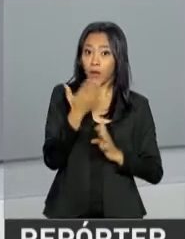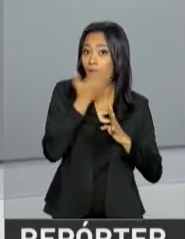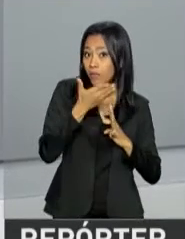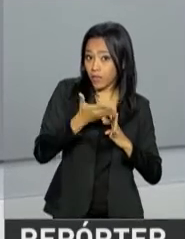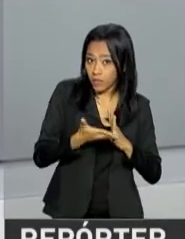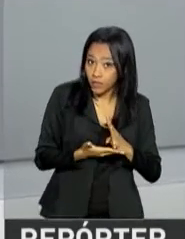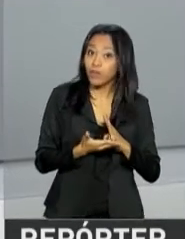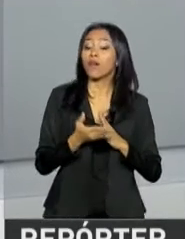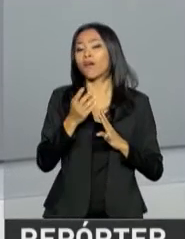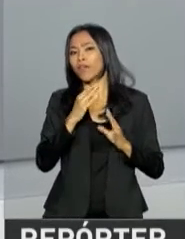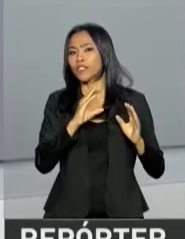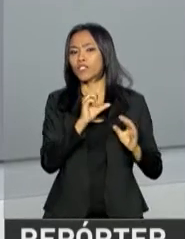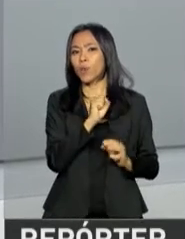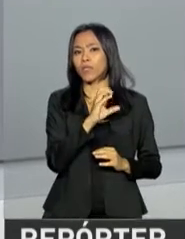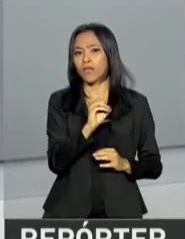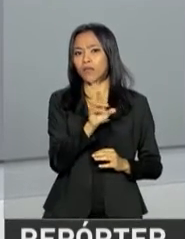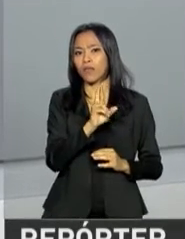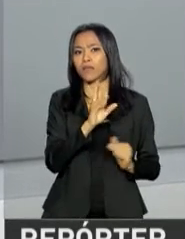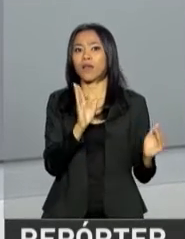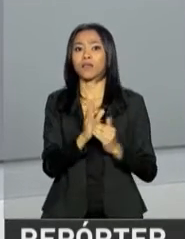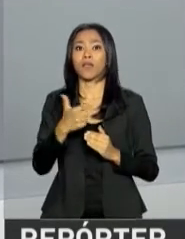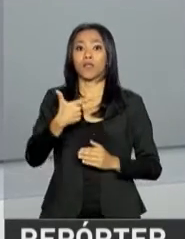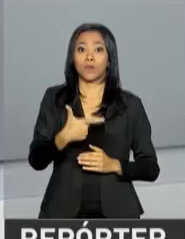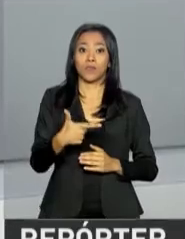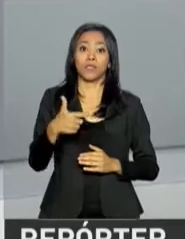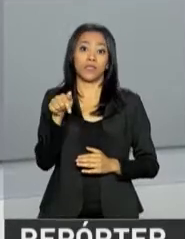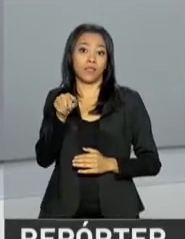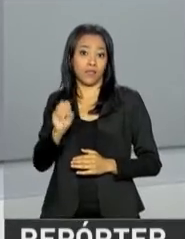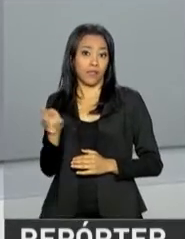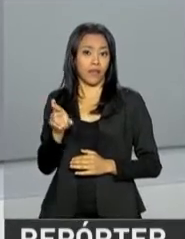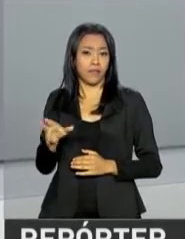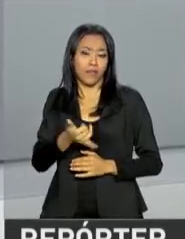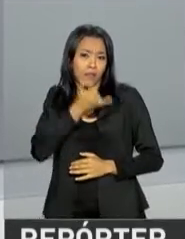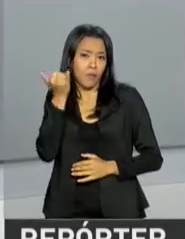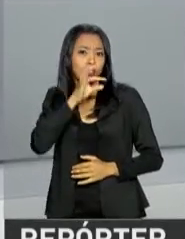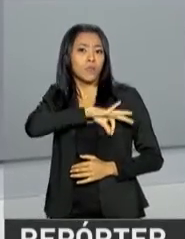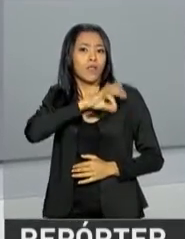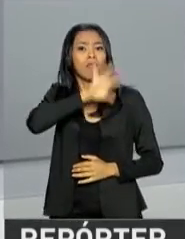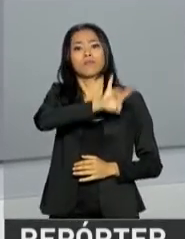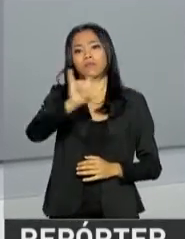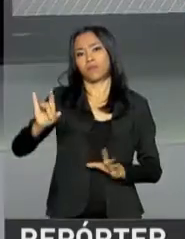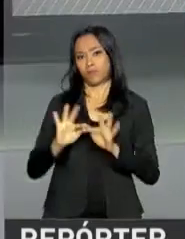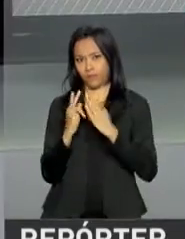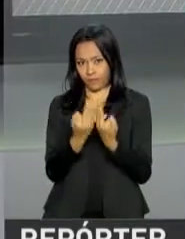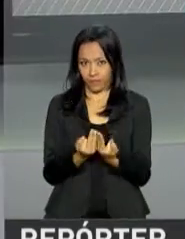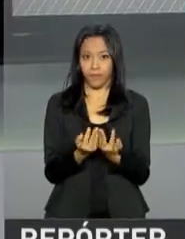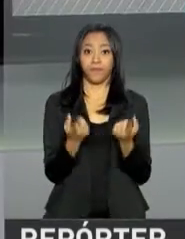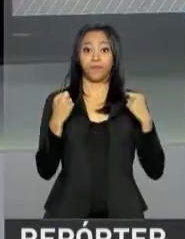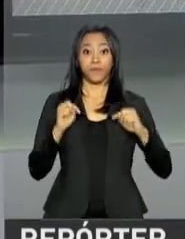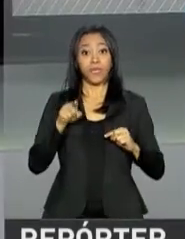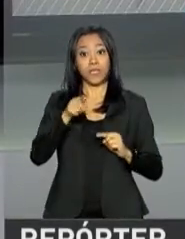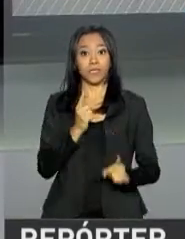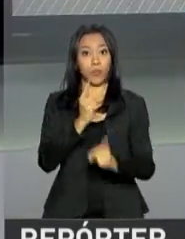dos imóveis vai de 80 a 270 reais de acordo com a renda bruta mensal da família e durante a